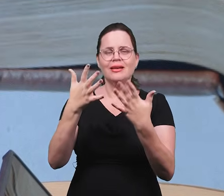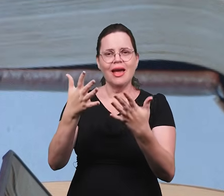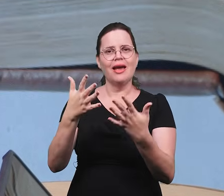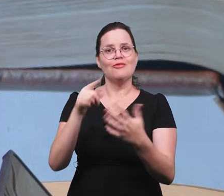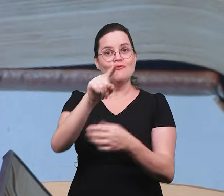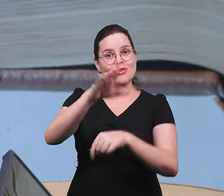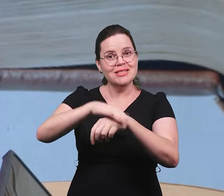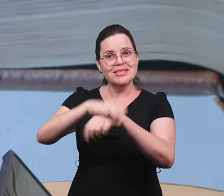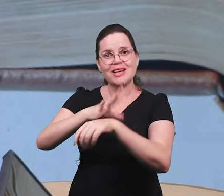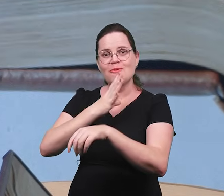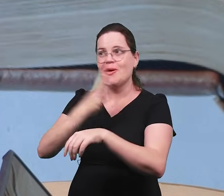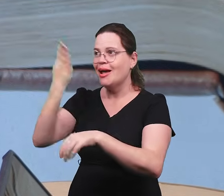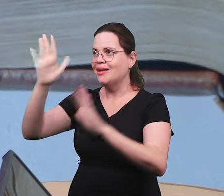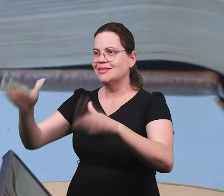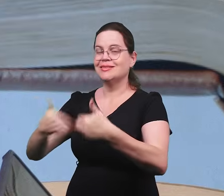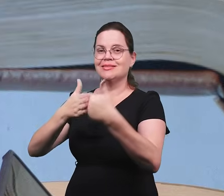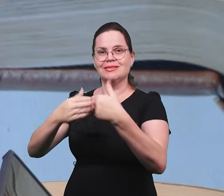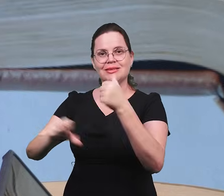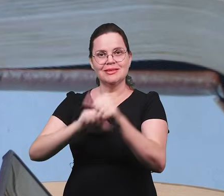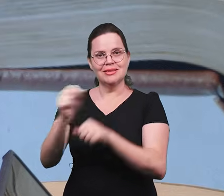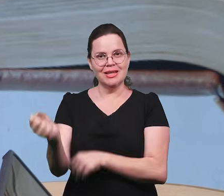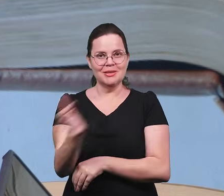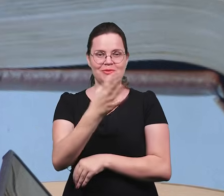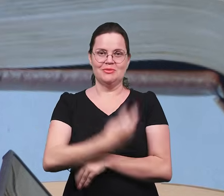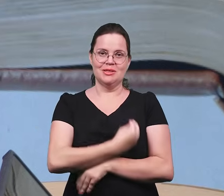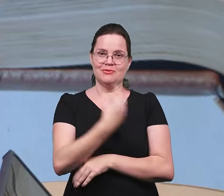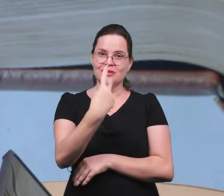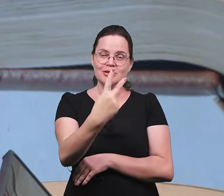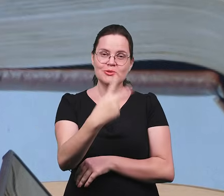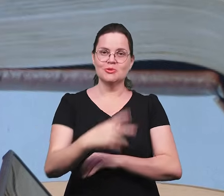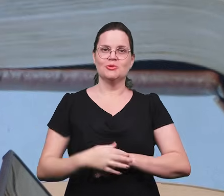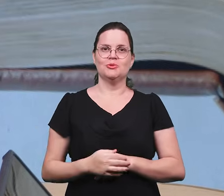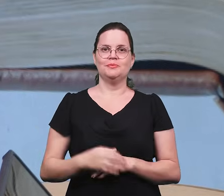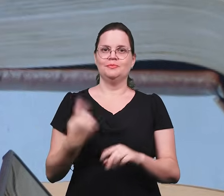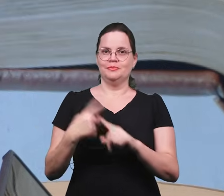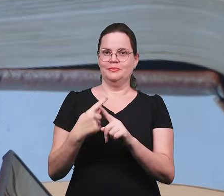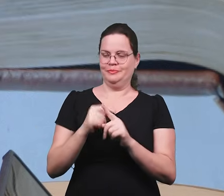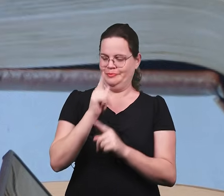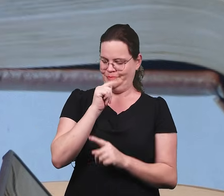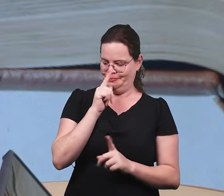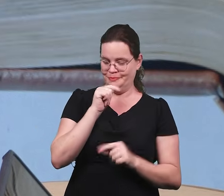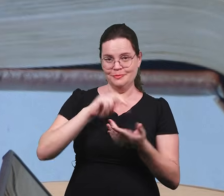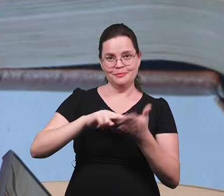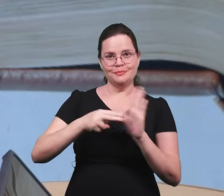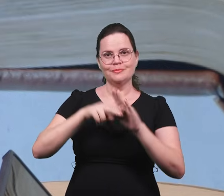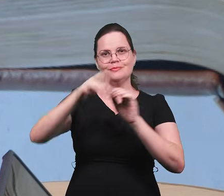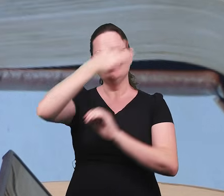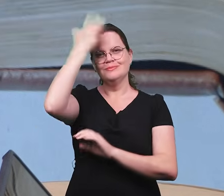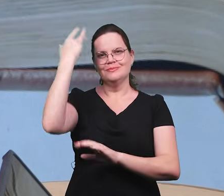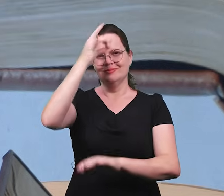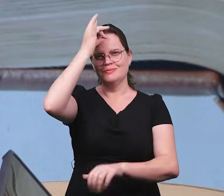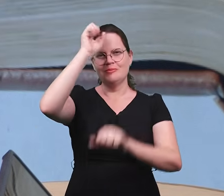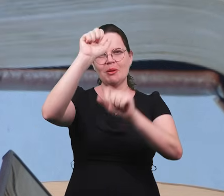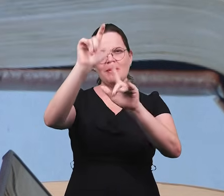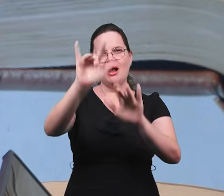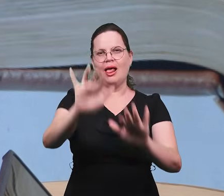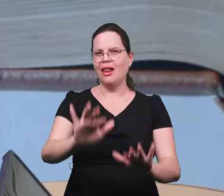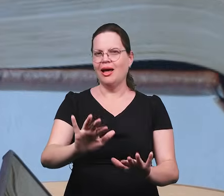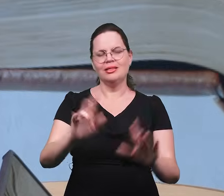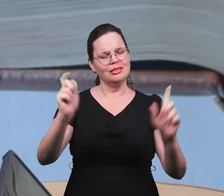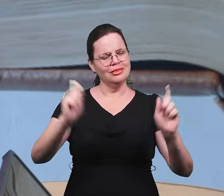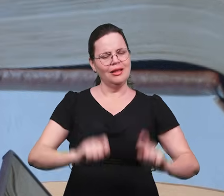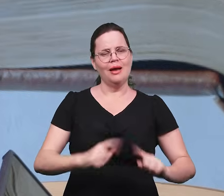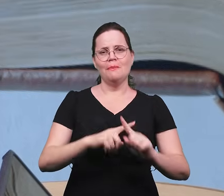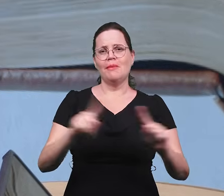oferecer a transformação, um novo nascimento, essa água esse presente e é só